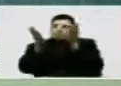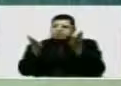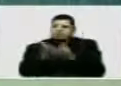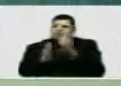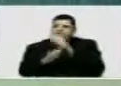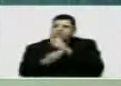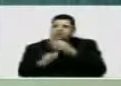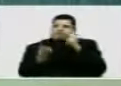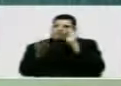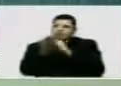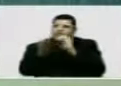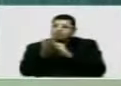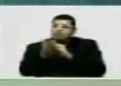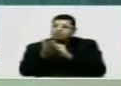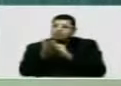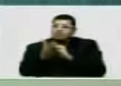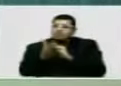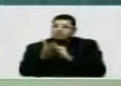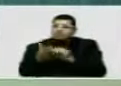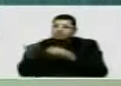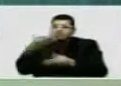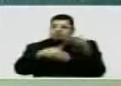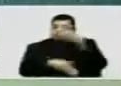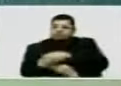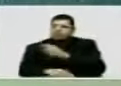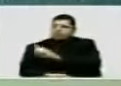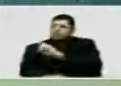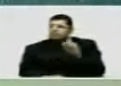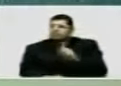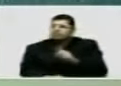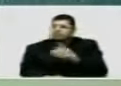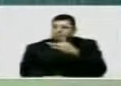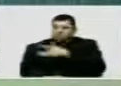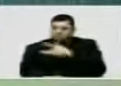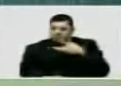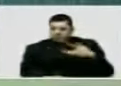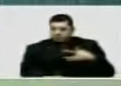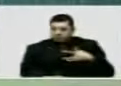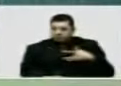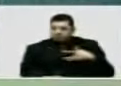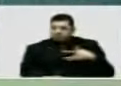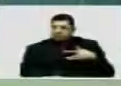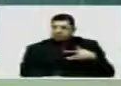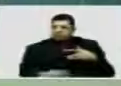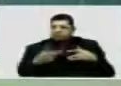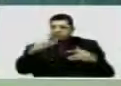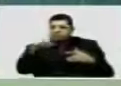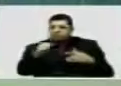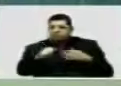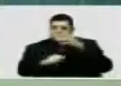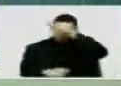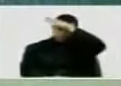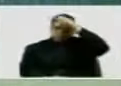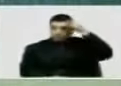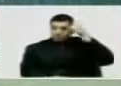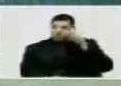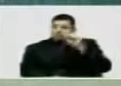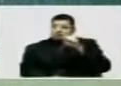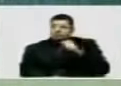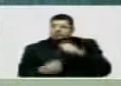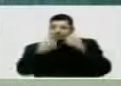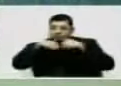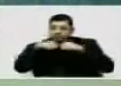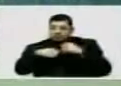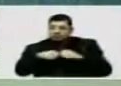miséria, na falta de recursos para investimento. A saúde financeira do polo industrial de Manaus, ela